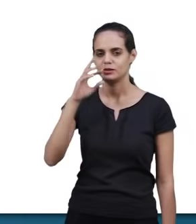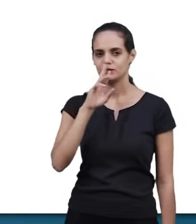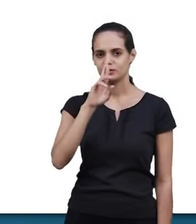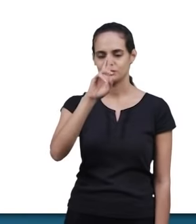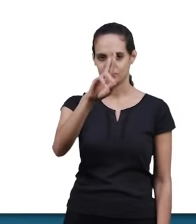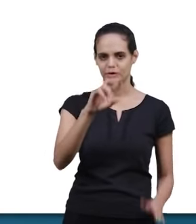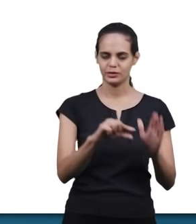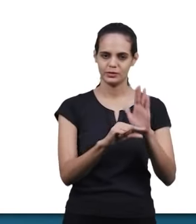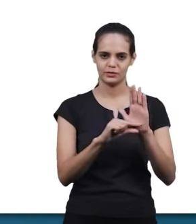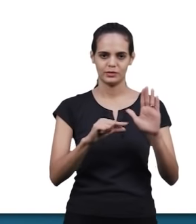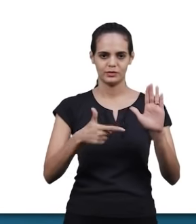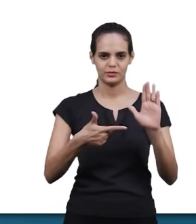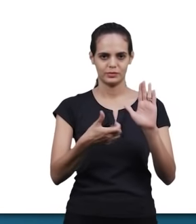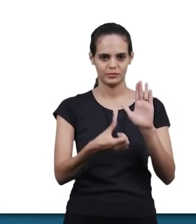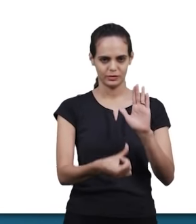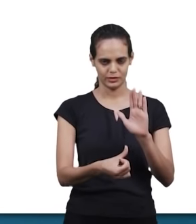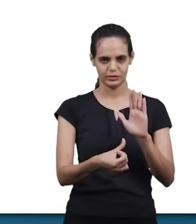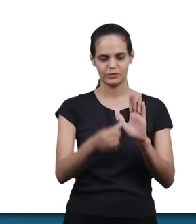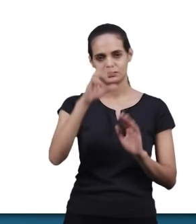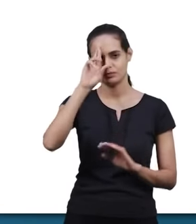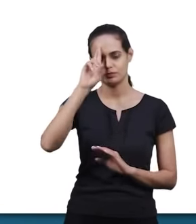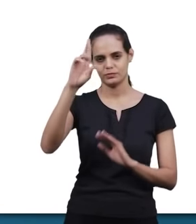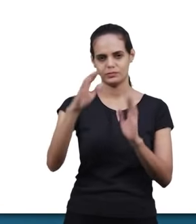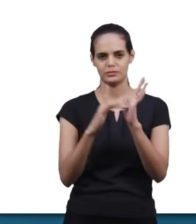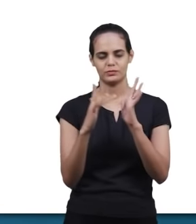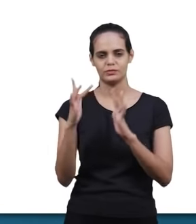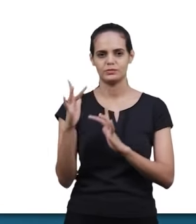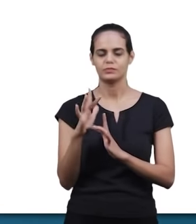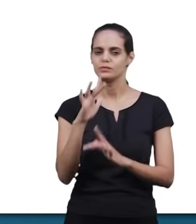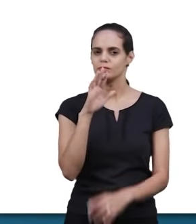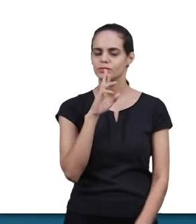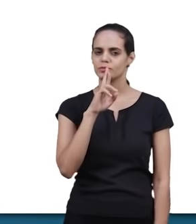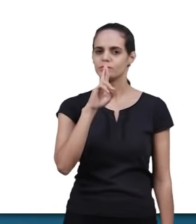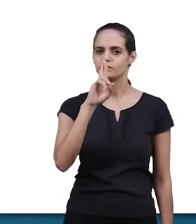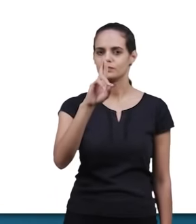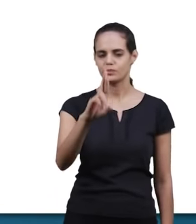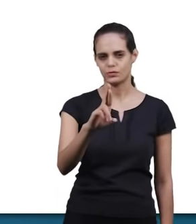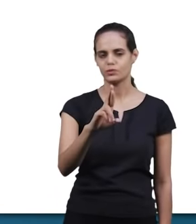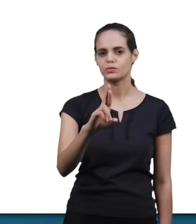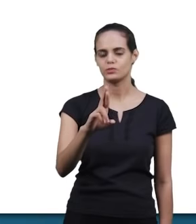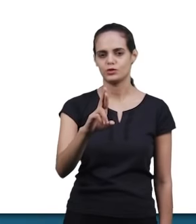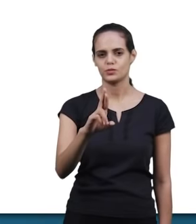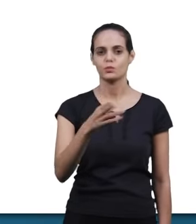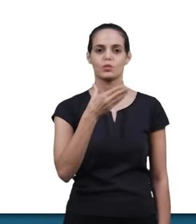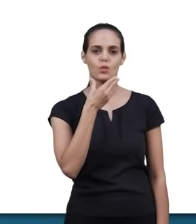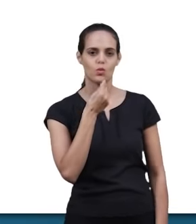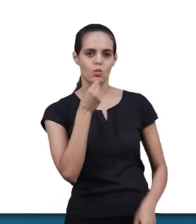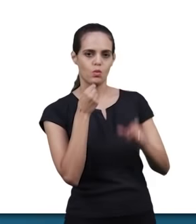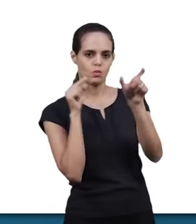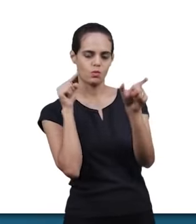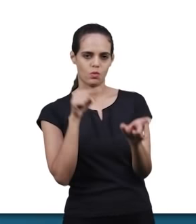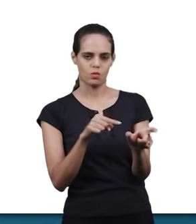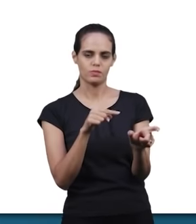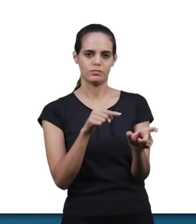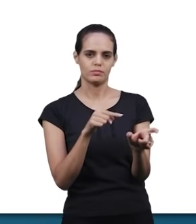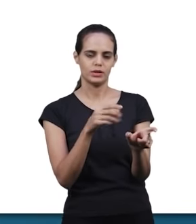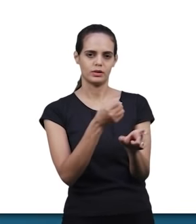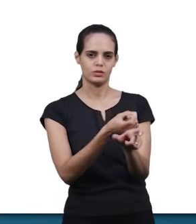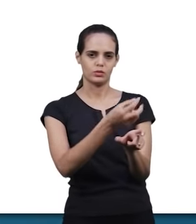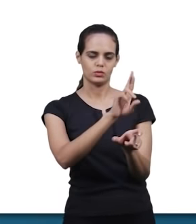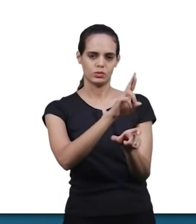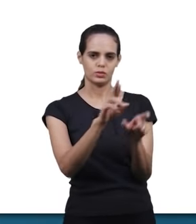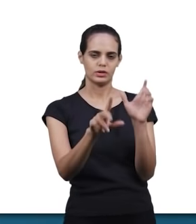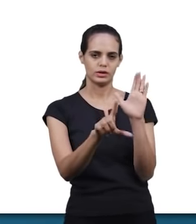adolescente. No verso 26, o Senhor Jesus responde à pergunta do doutor da lei com duas